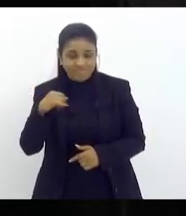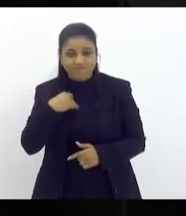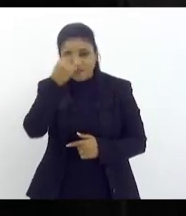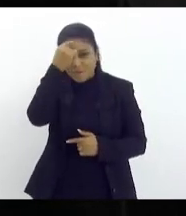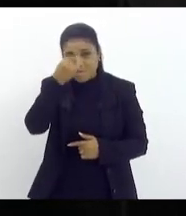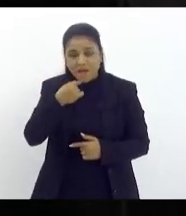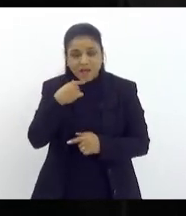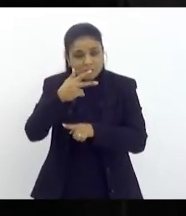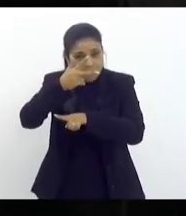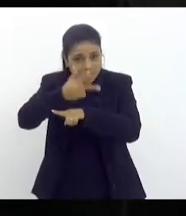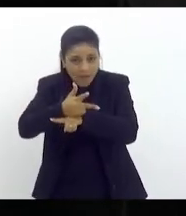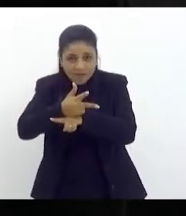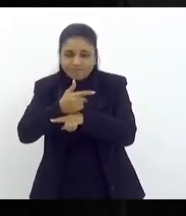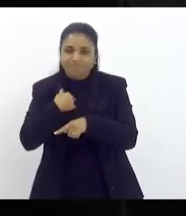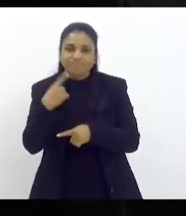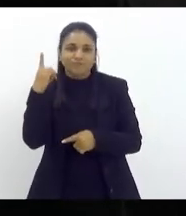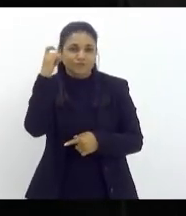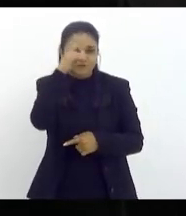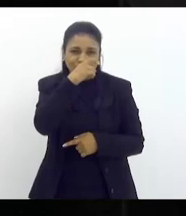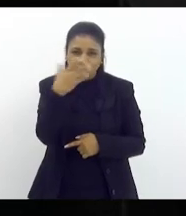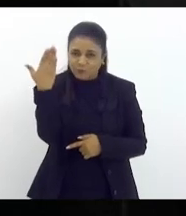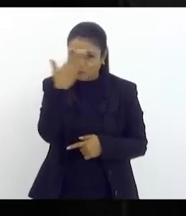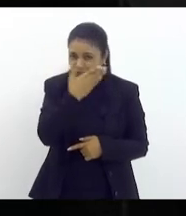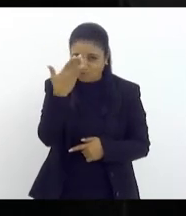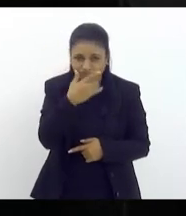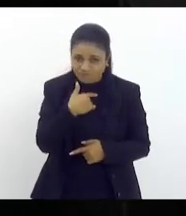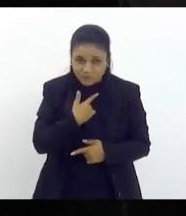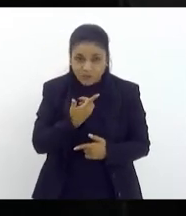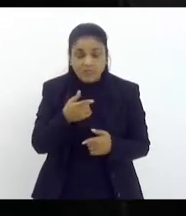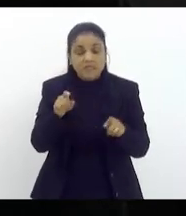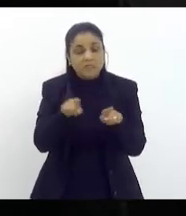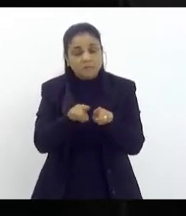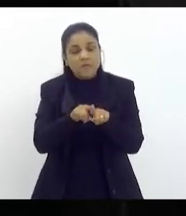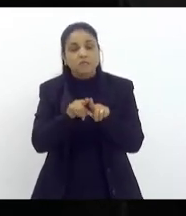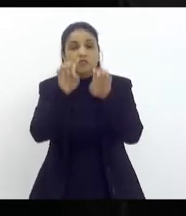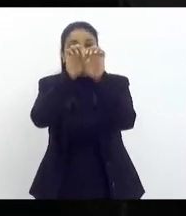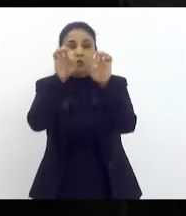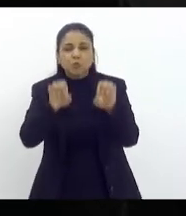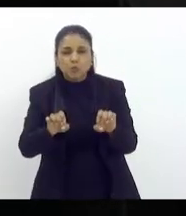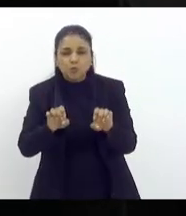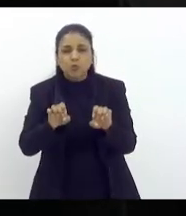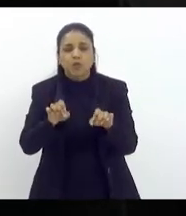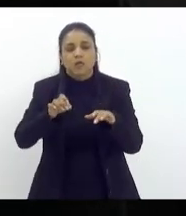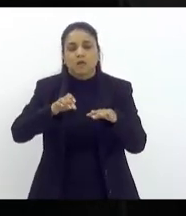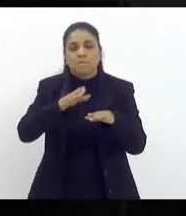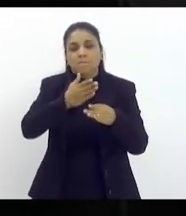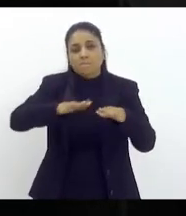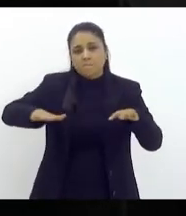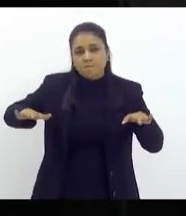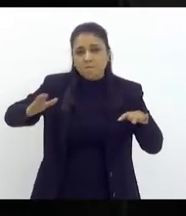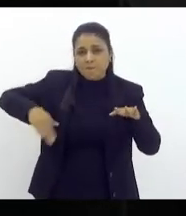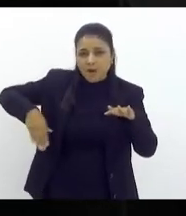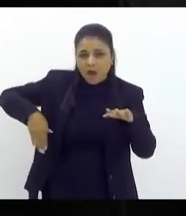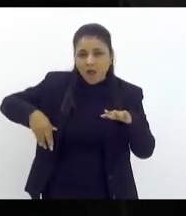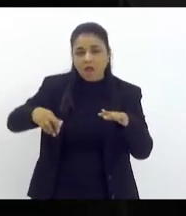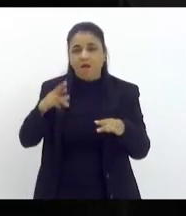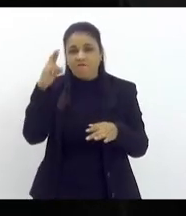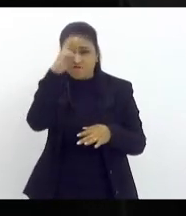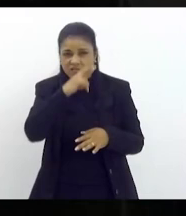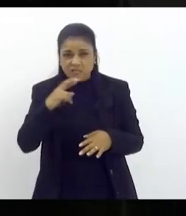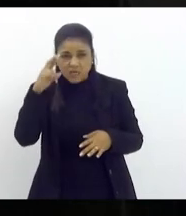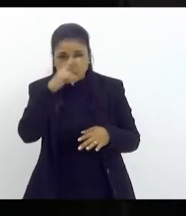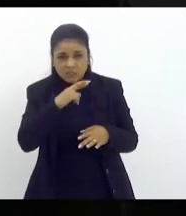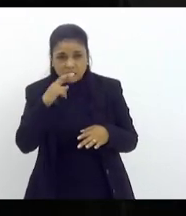e também é possível melhorar as condições das estruturas de apoio nas praias a intensificação das ações de fiscalização para